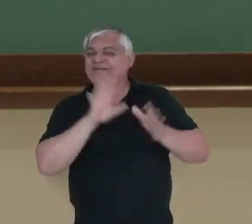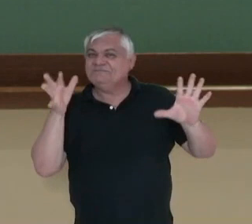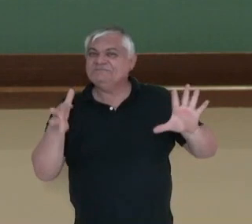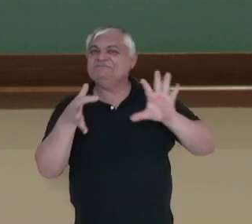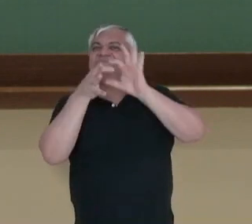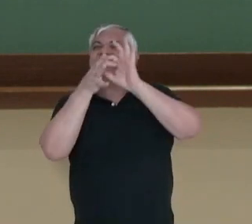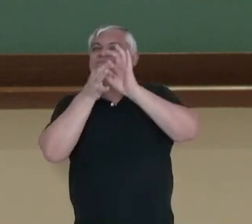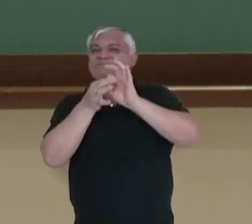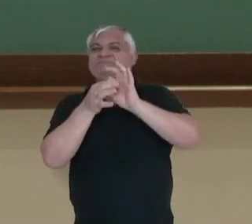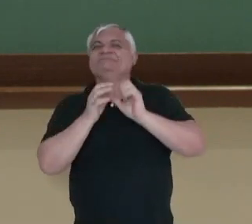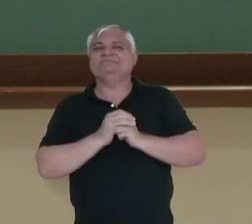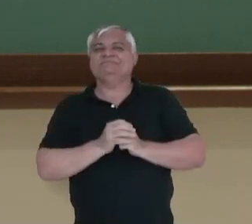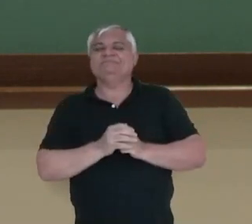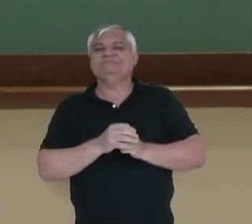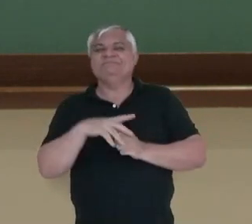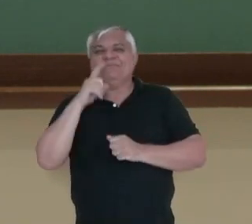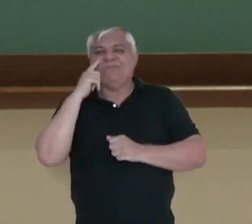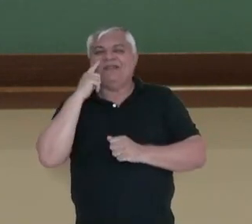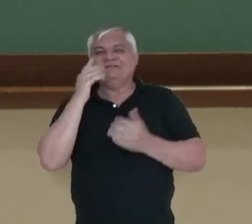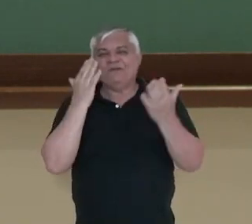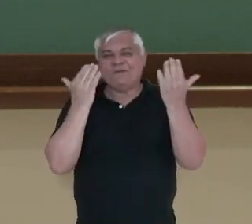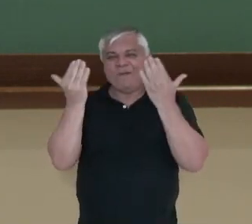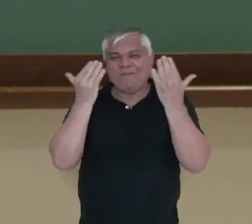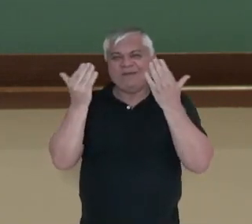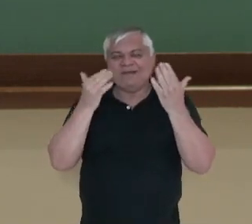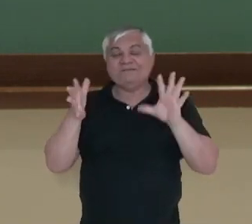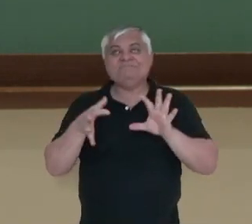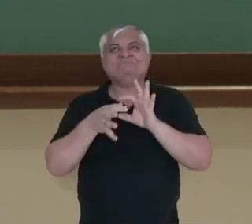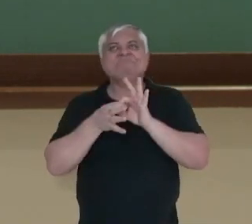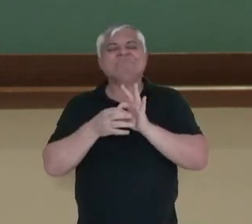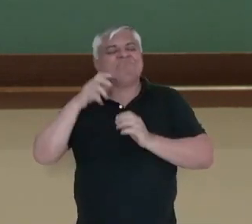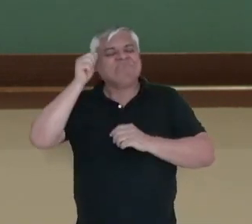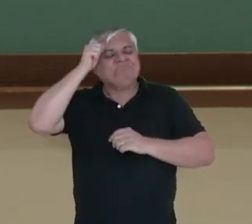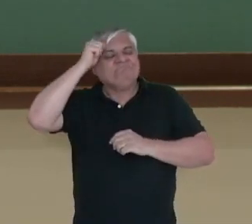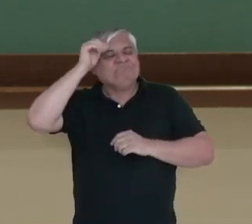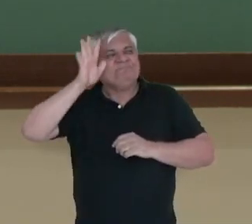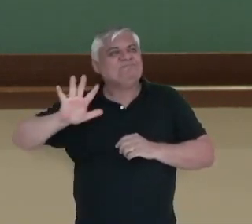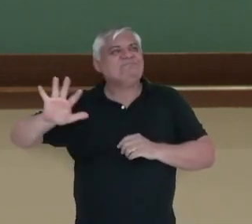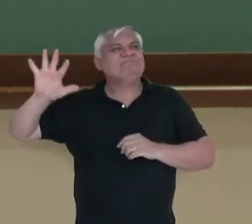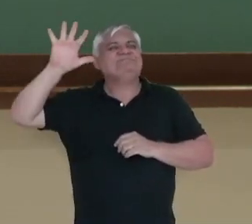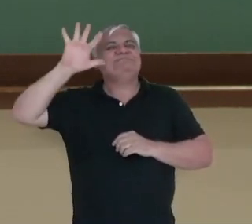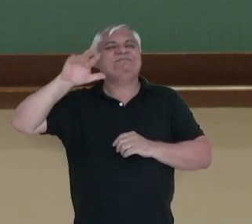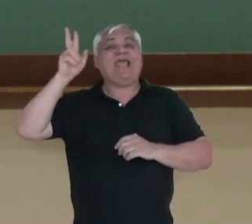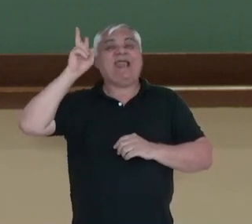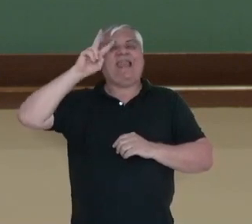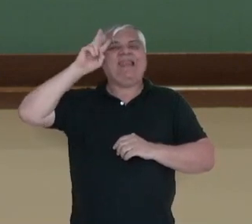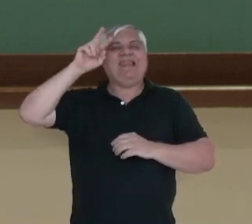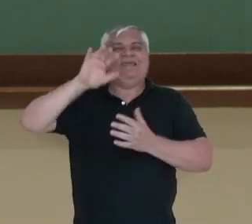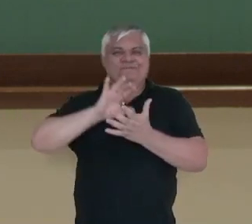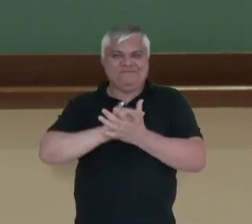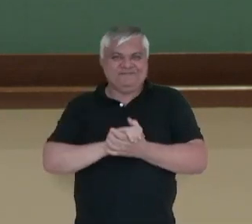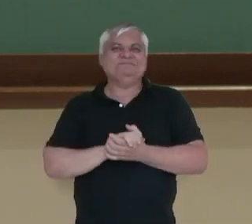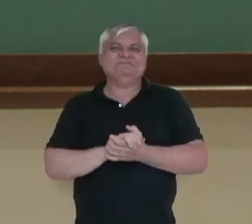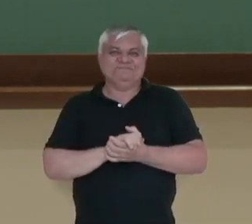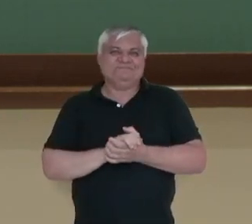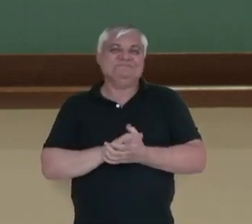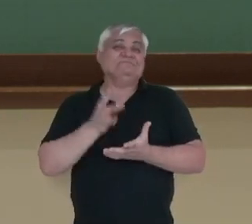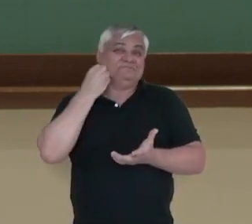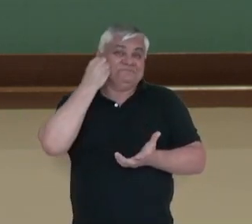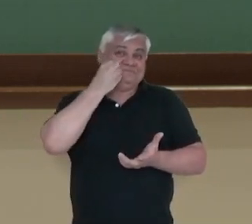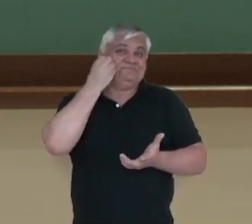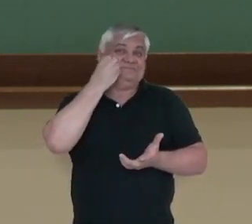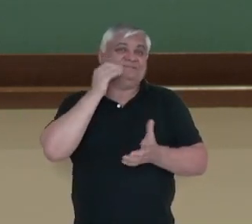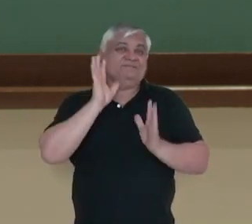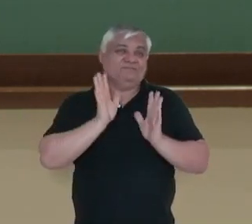esse princípio da contiguidade, tá? Eu sou levada a formular uma ideia a partir de uma outra experiência. Então,